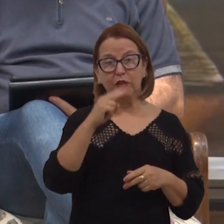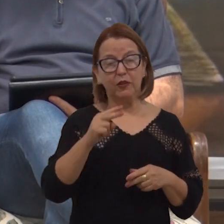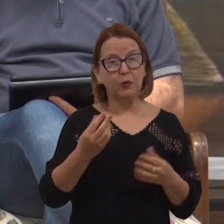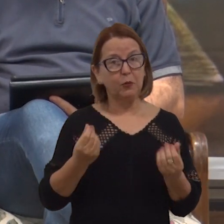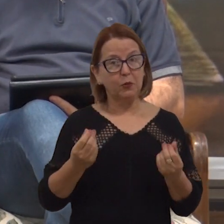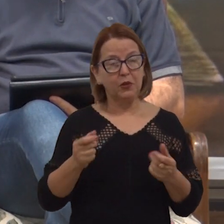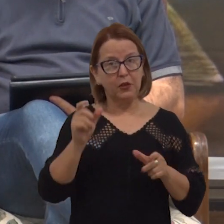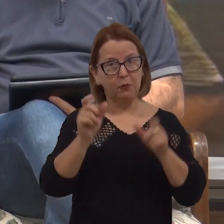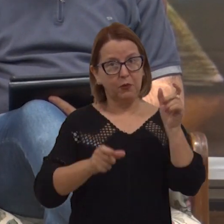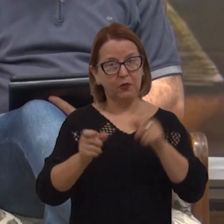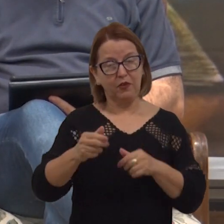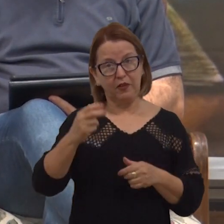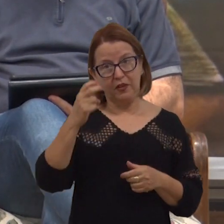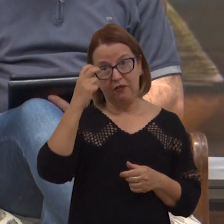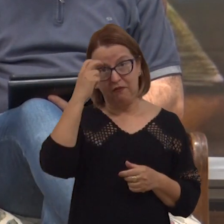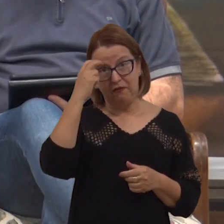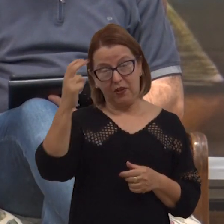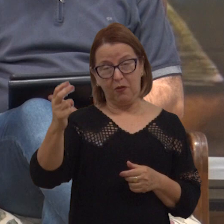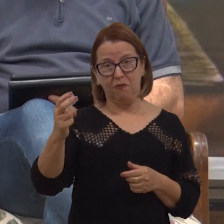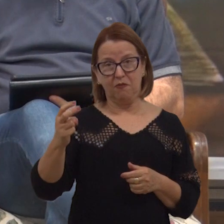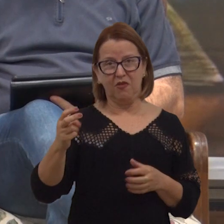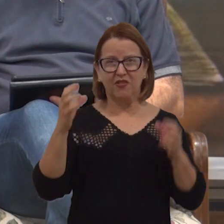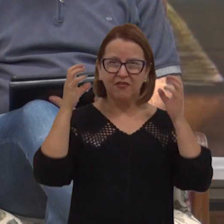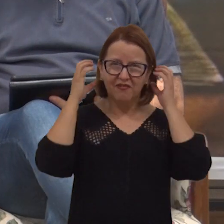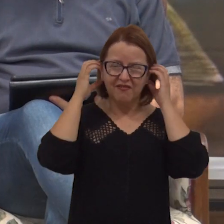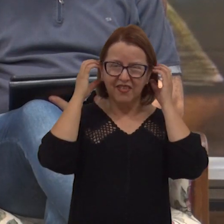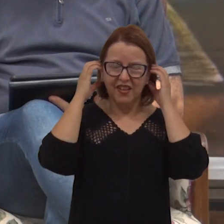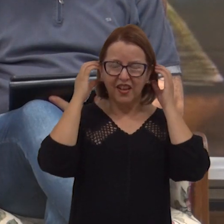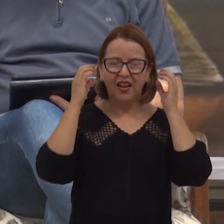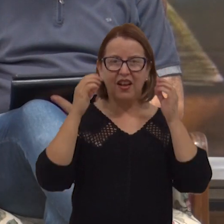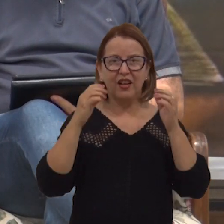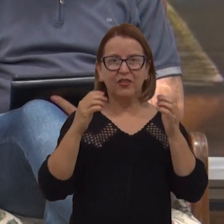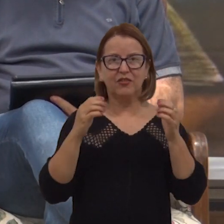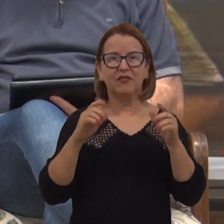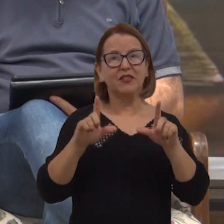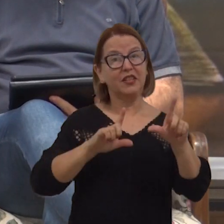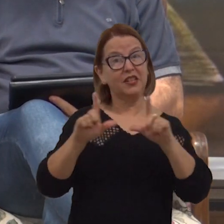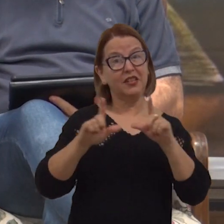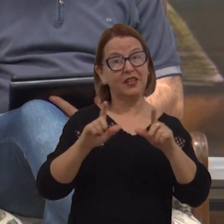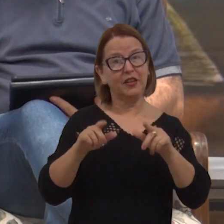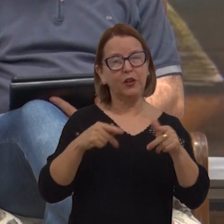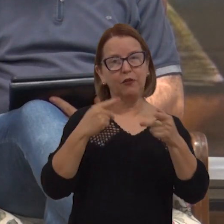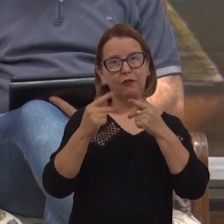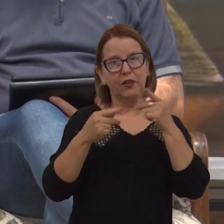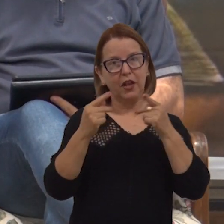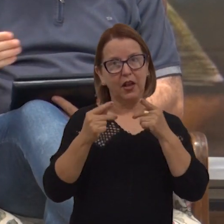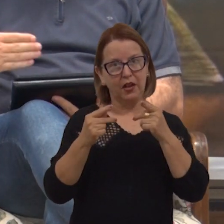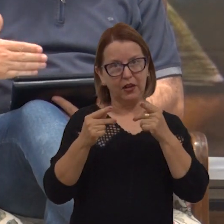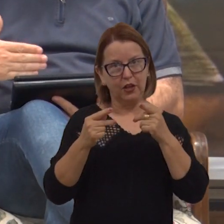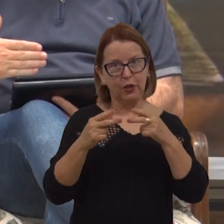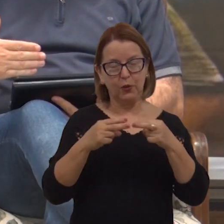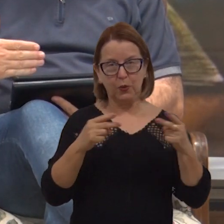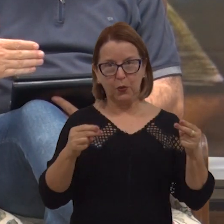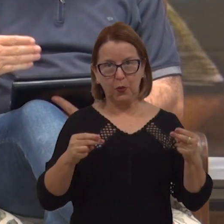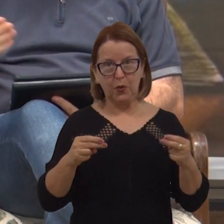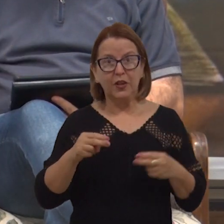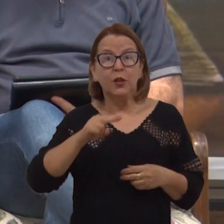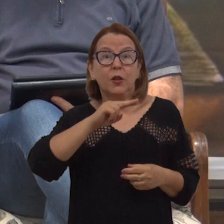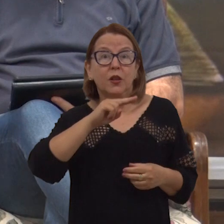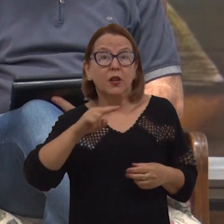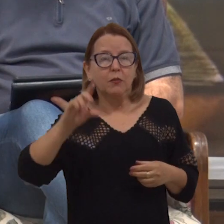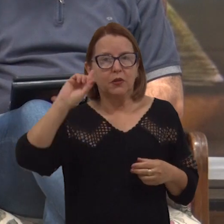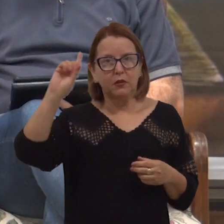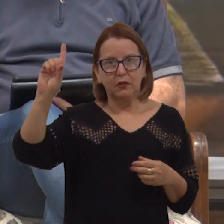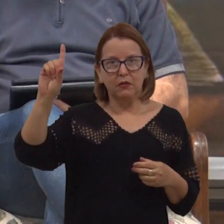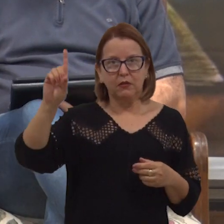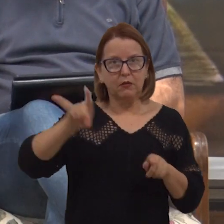personalidades aí do rádio, da TV, falando tanta coisa em nome de Deus, mas que